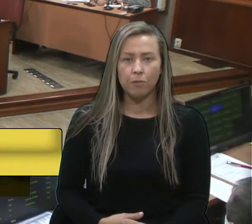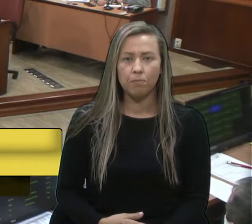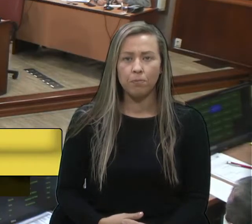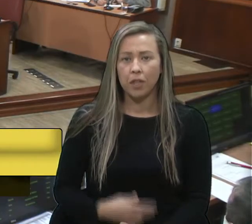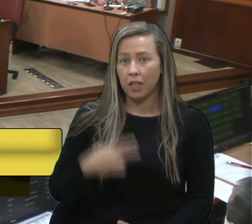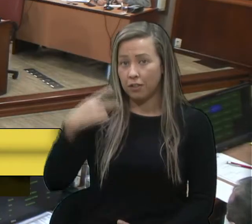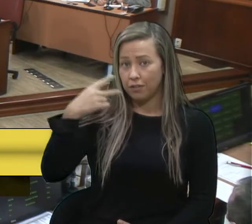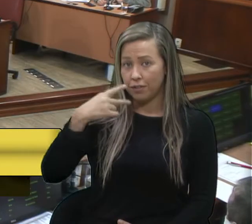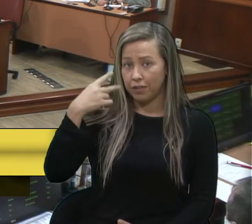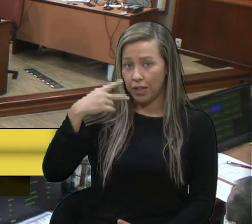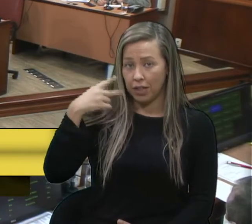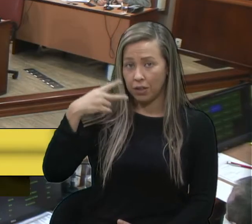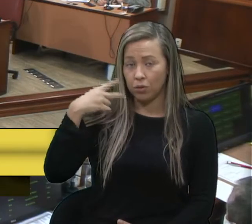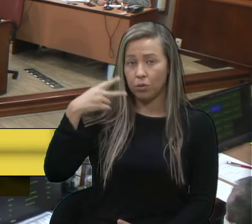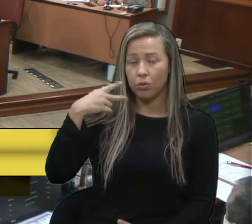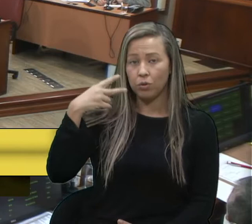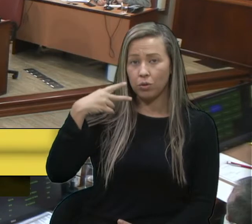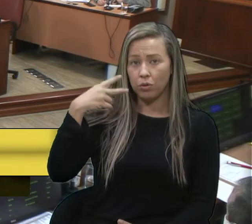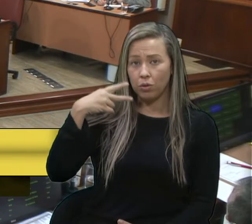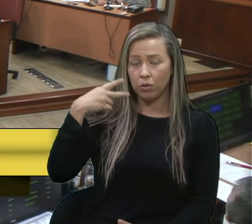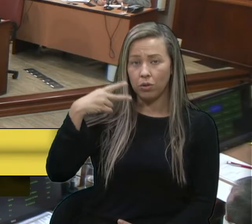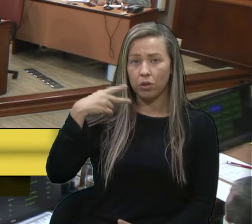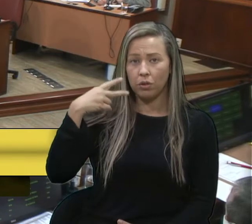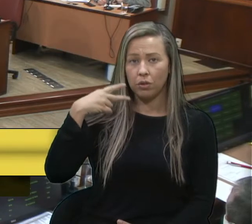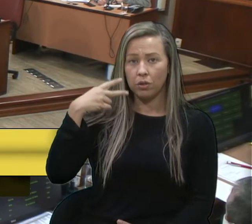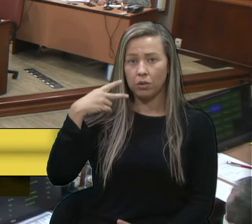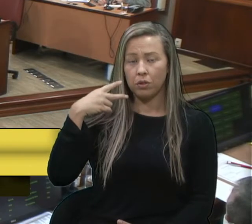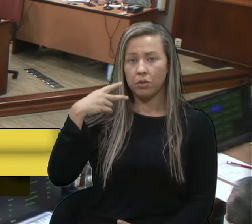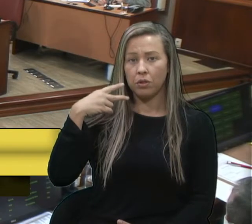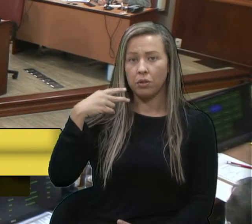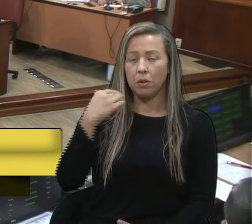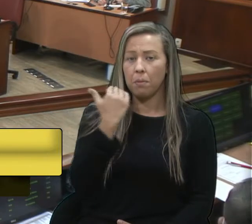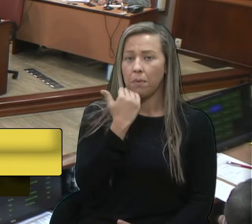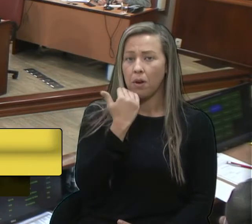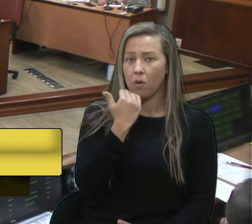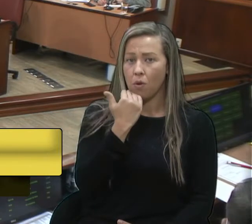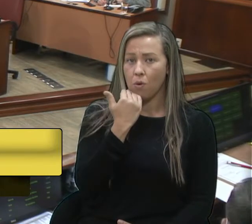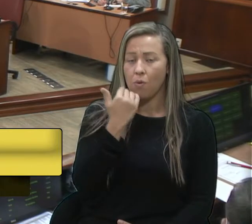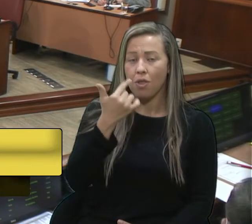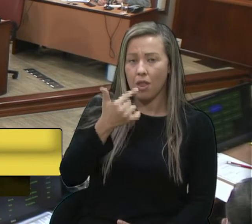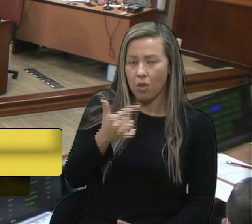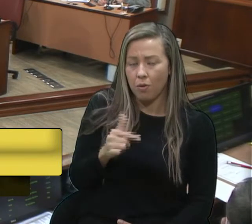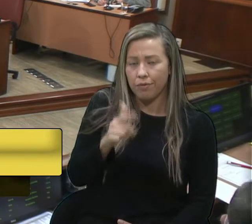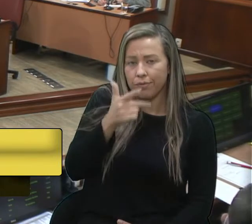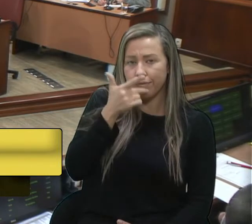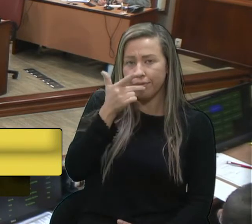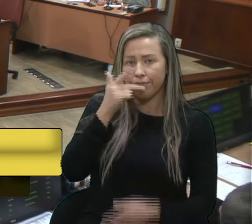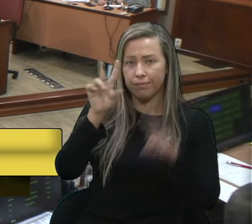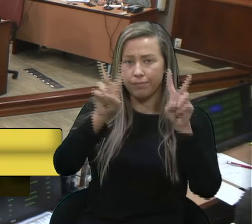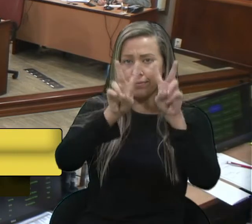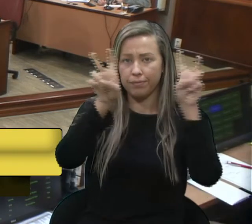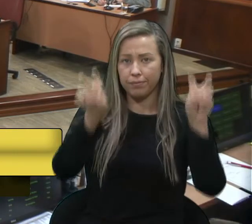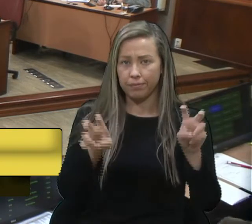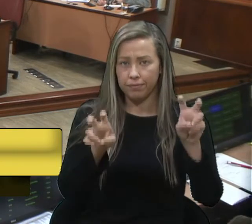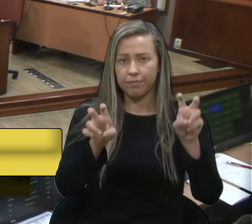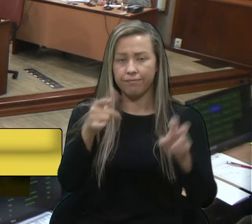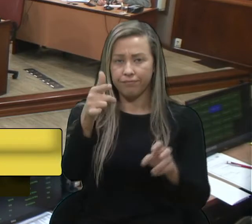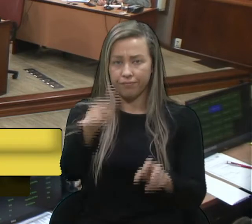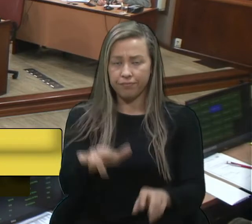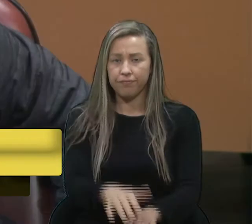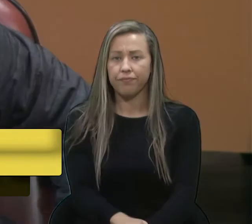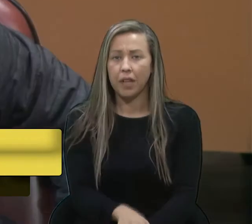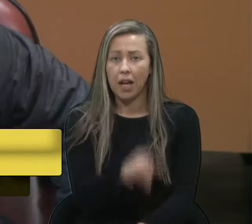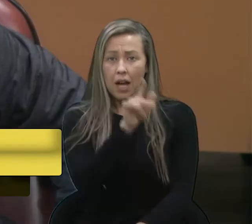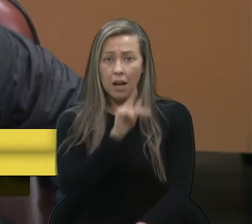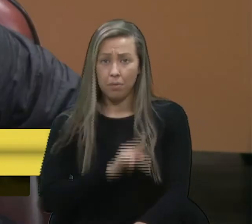Vereador Marcon, infelizmente o senhor tem que trazer a essa tribuna esse assunto novamente, porque essa pessoa está